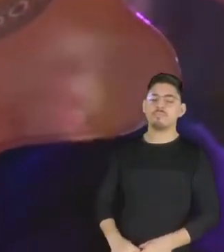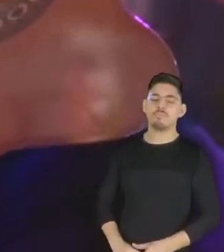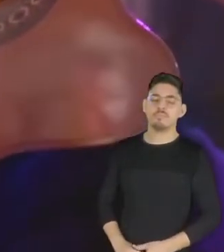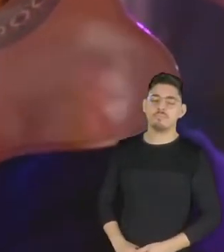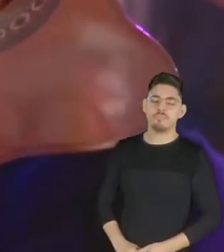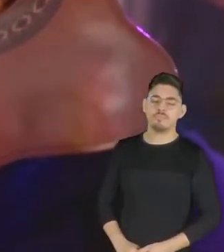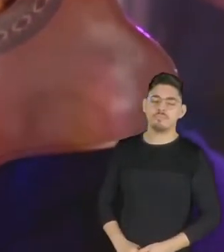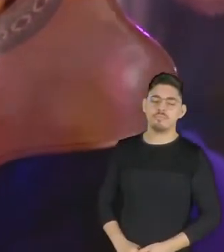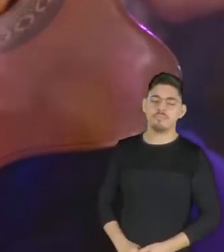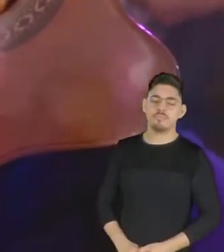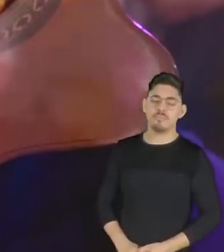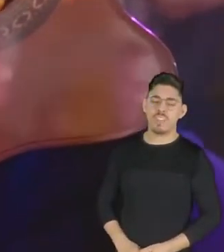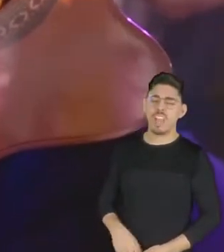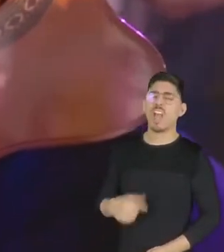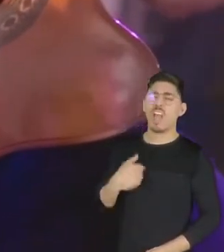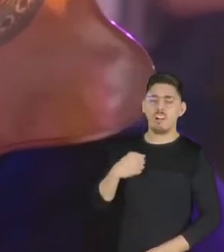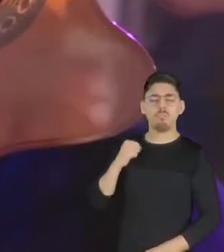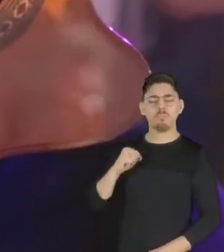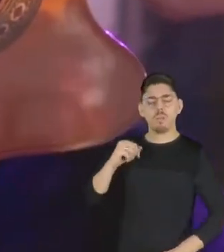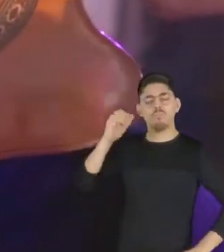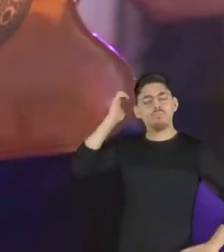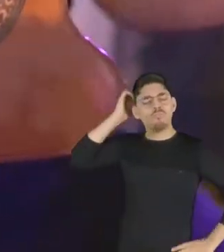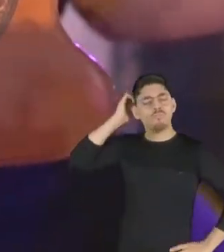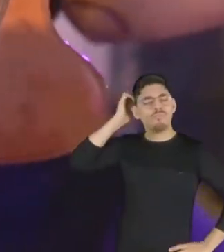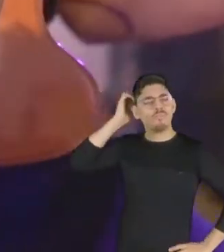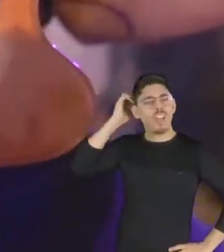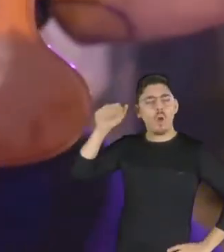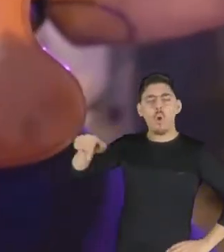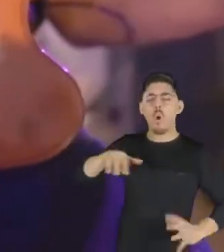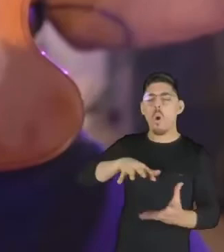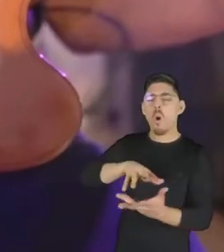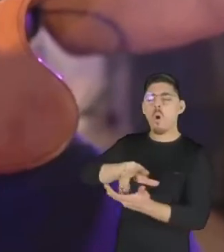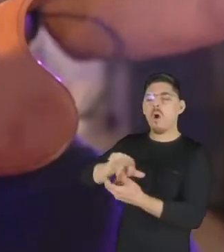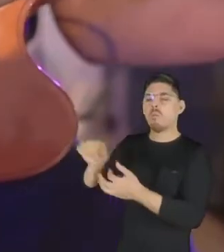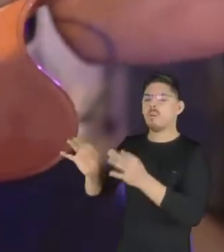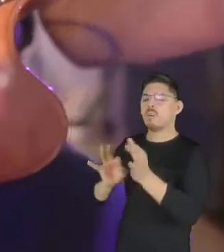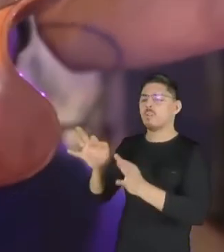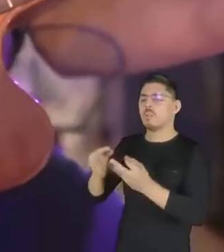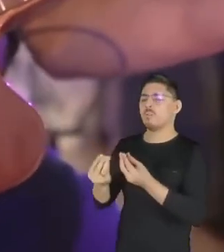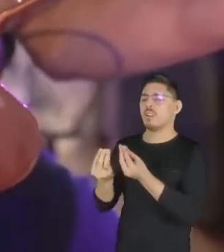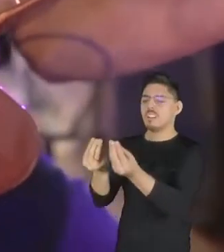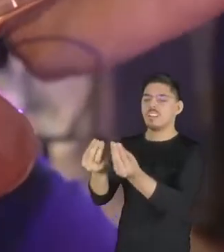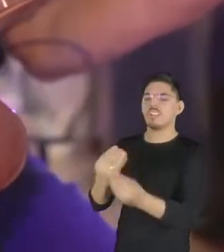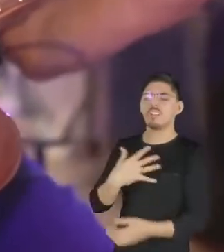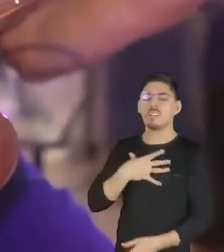Posso pensar no que o mundo lhe tem preparado.